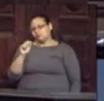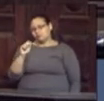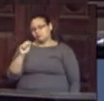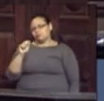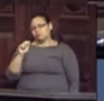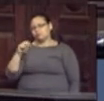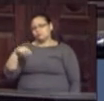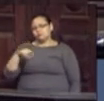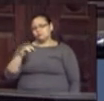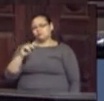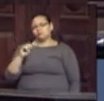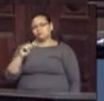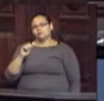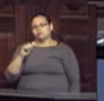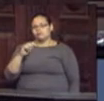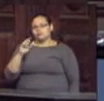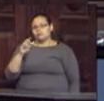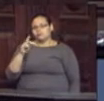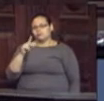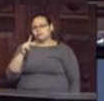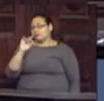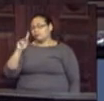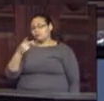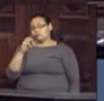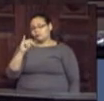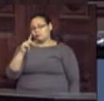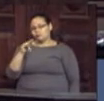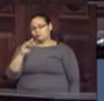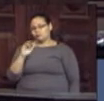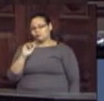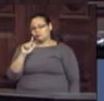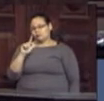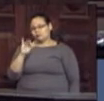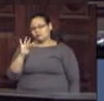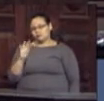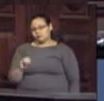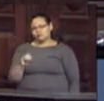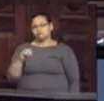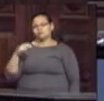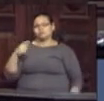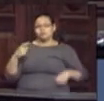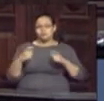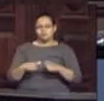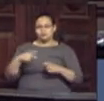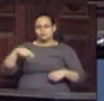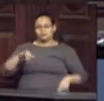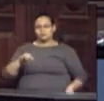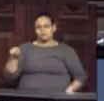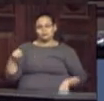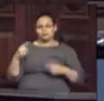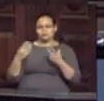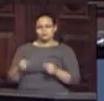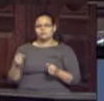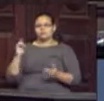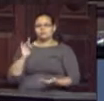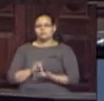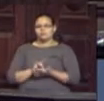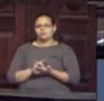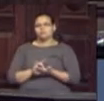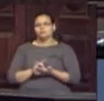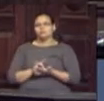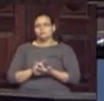queria fazer esse registro pesaroso de Dom Paulo Evaristo Arnes, que assumiu de verdade